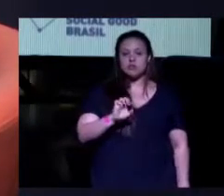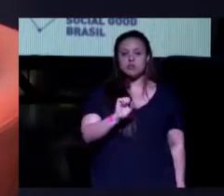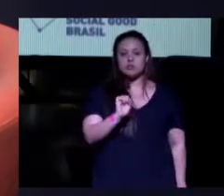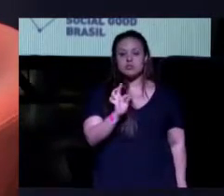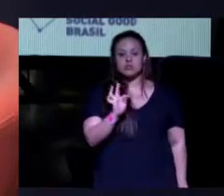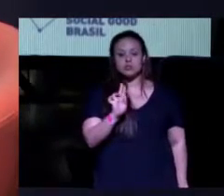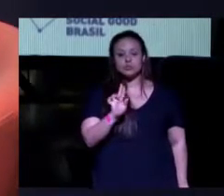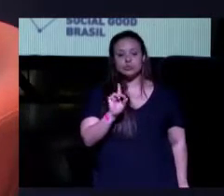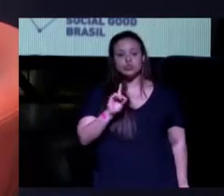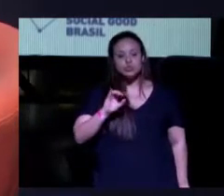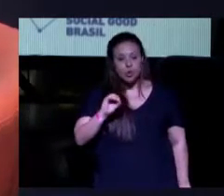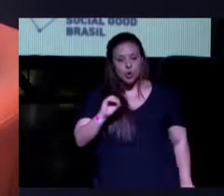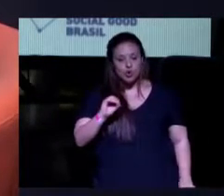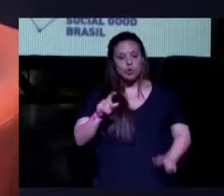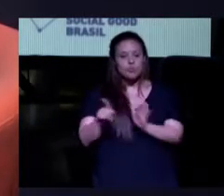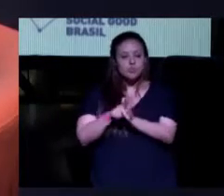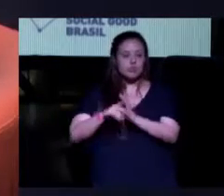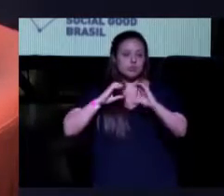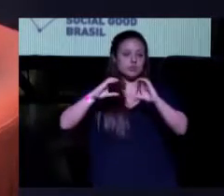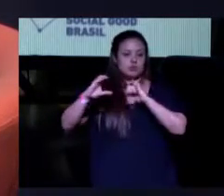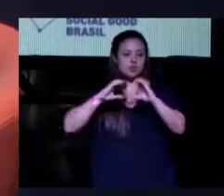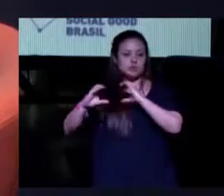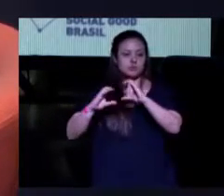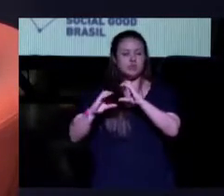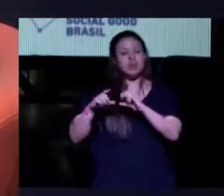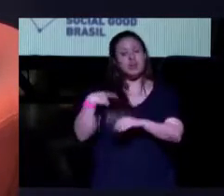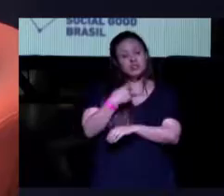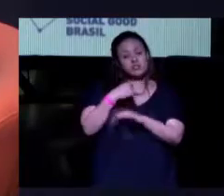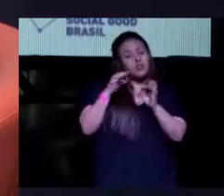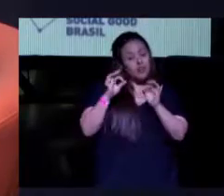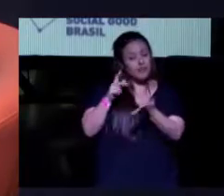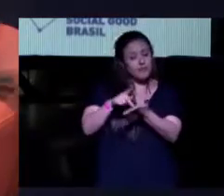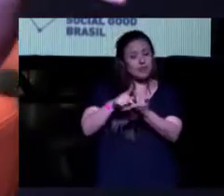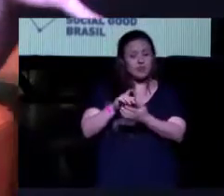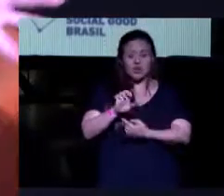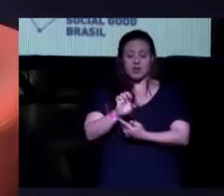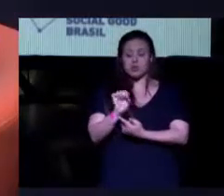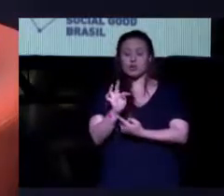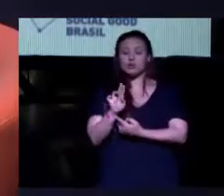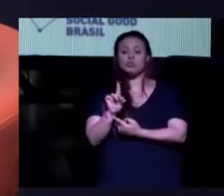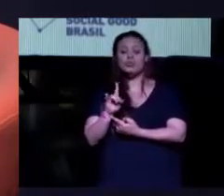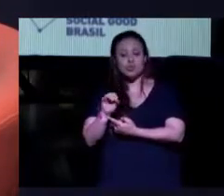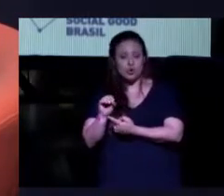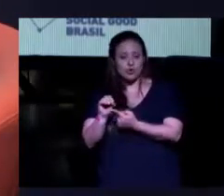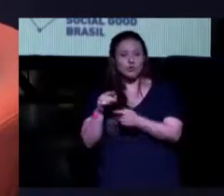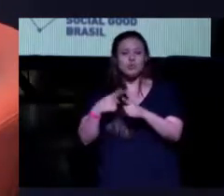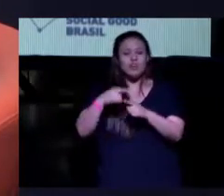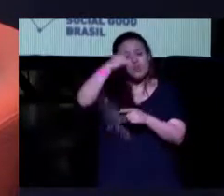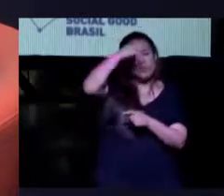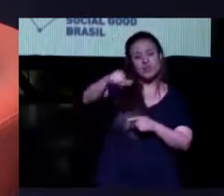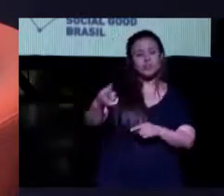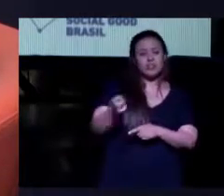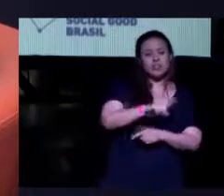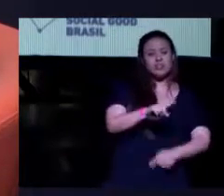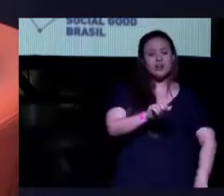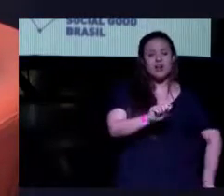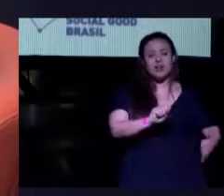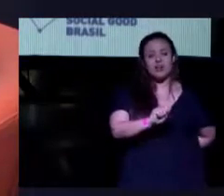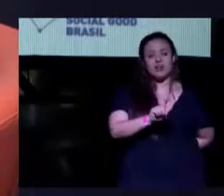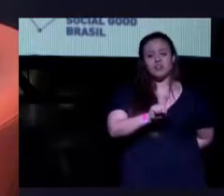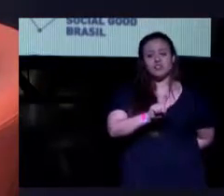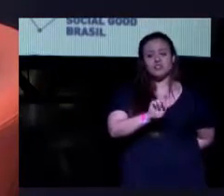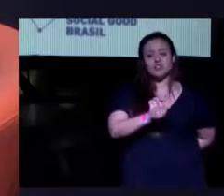de publicidade. A gente só evita a palavra agência porque a palavra agência já traz toda uma noção de modelo